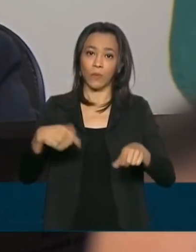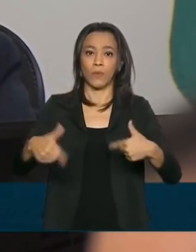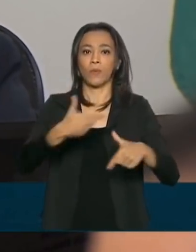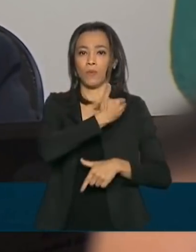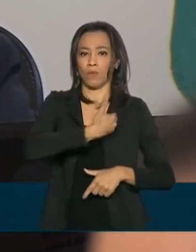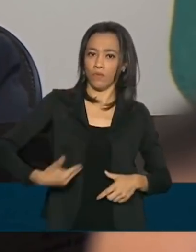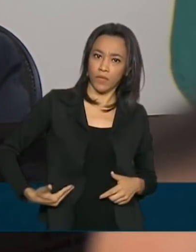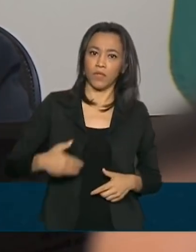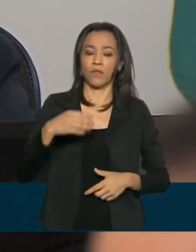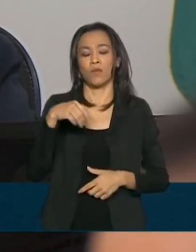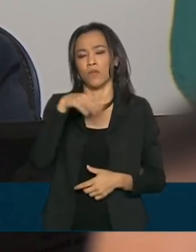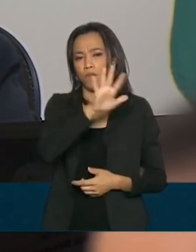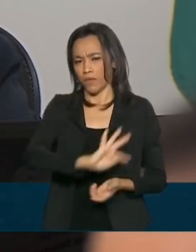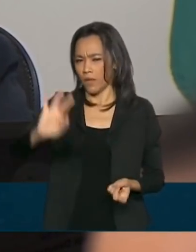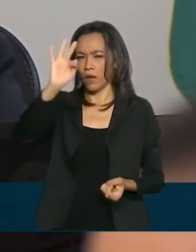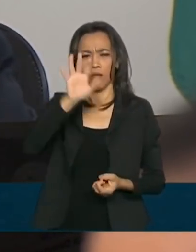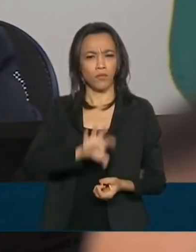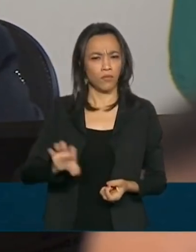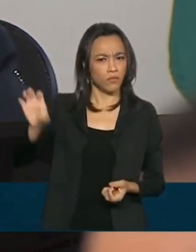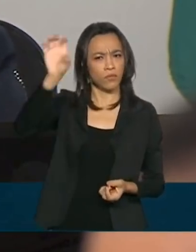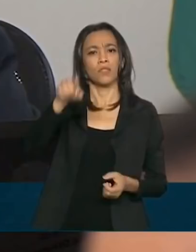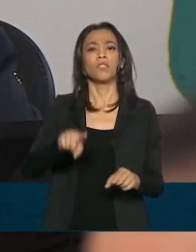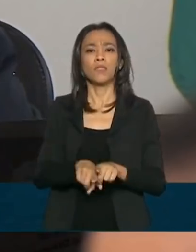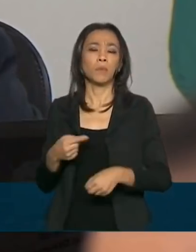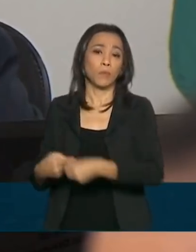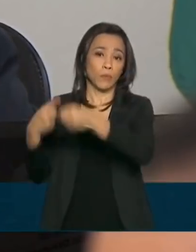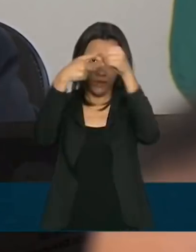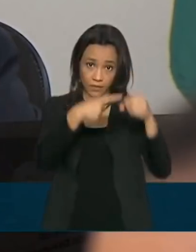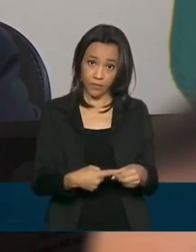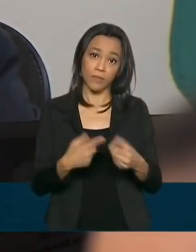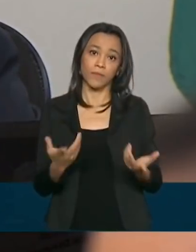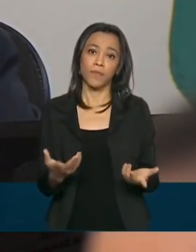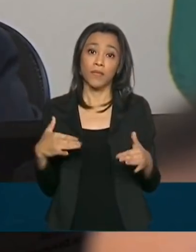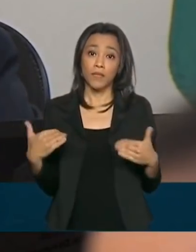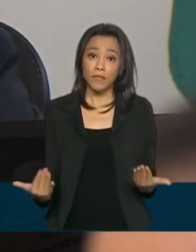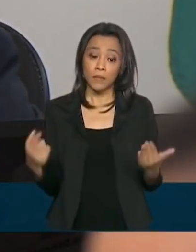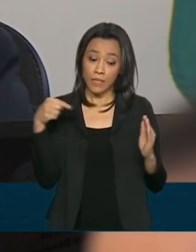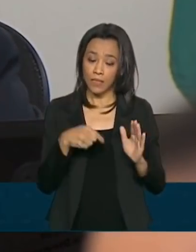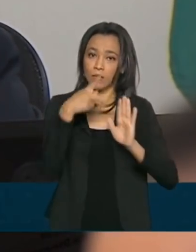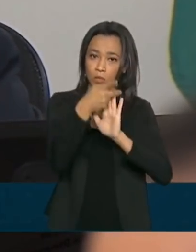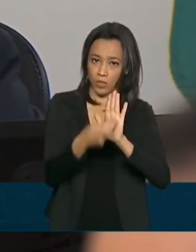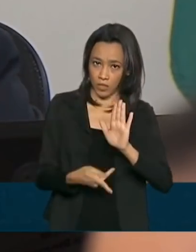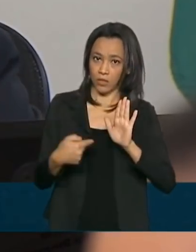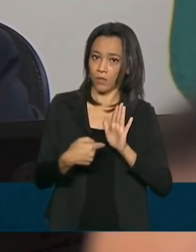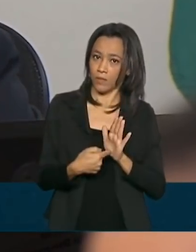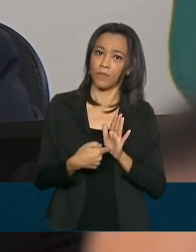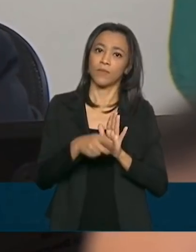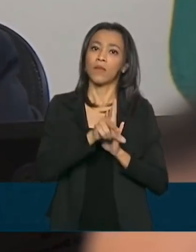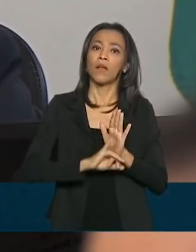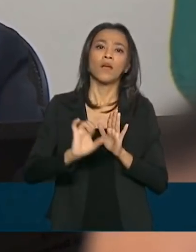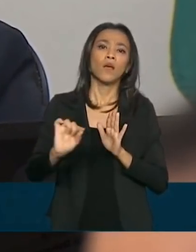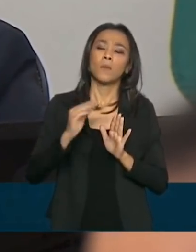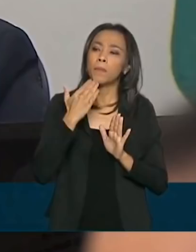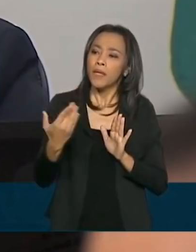nós possamos vencer essa crise. Então, aqui, nesse projeto, o que a gente pede o apoio